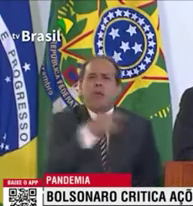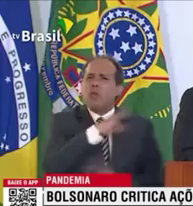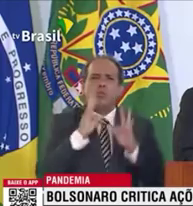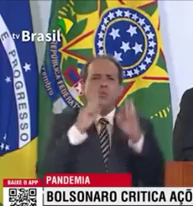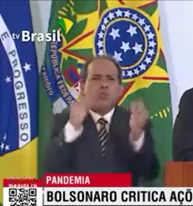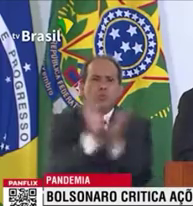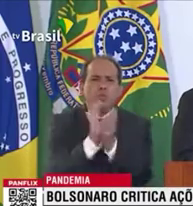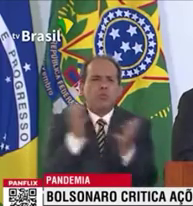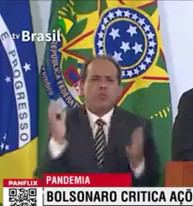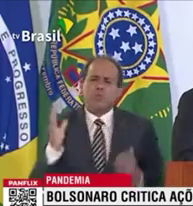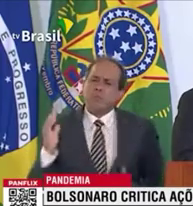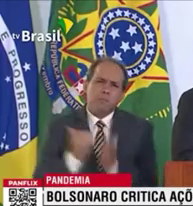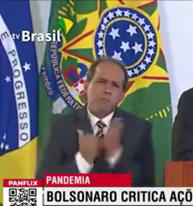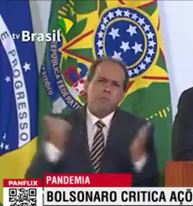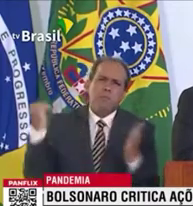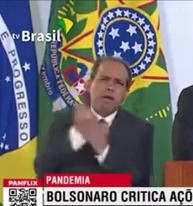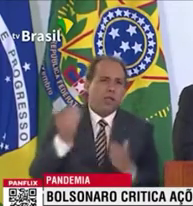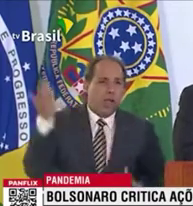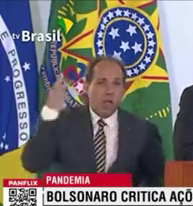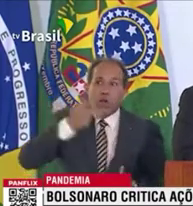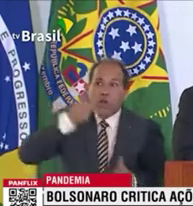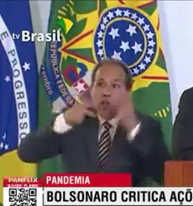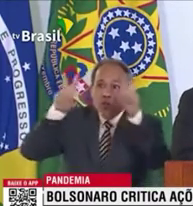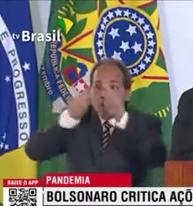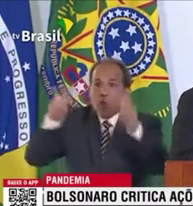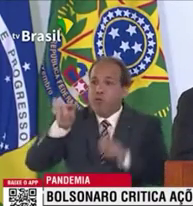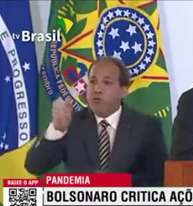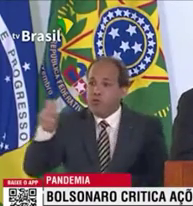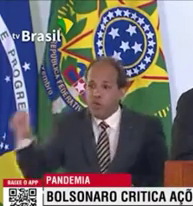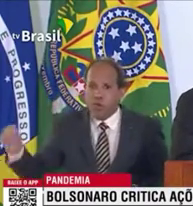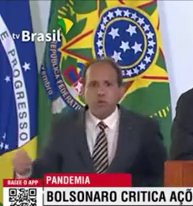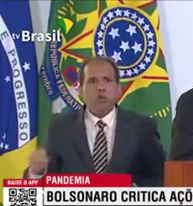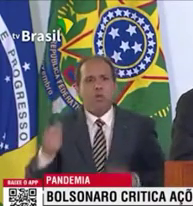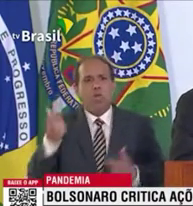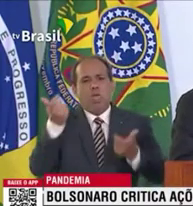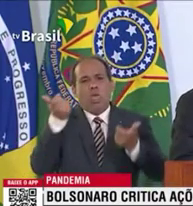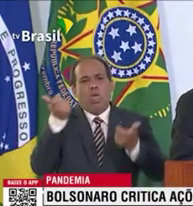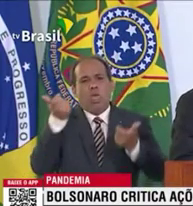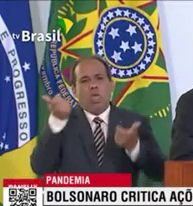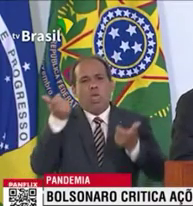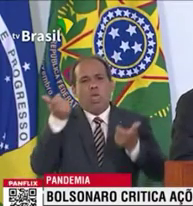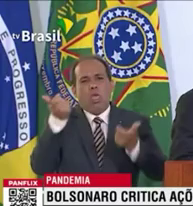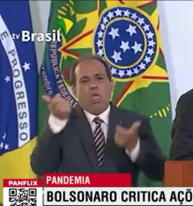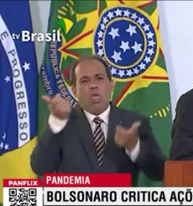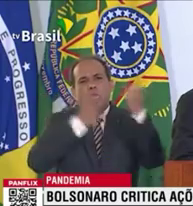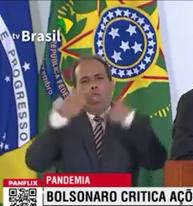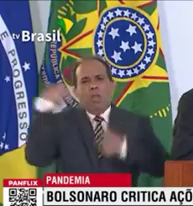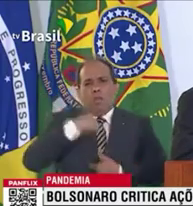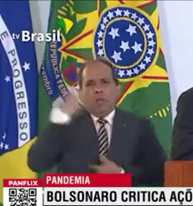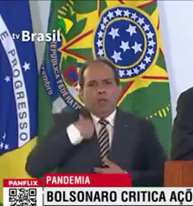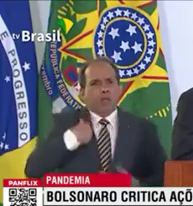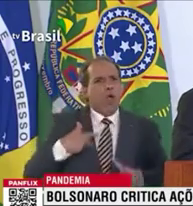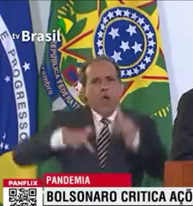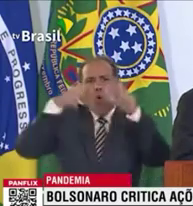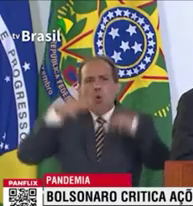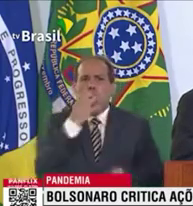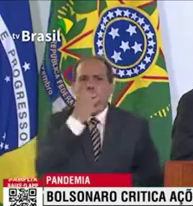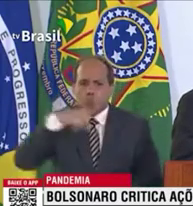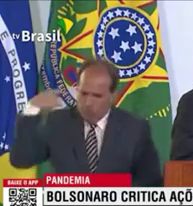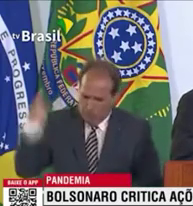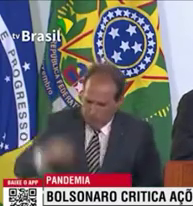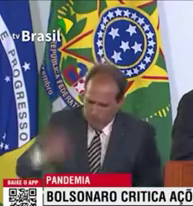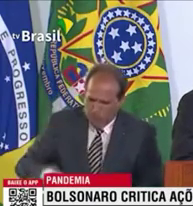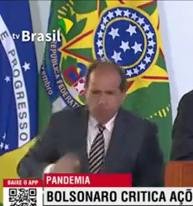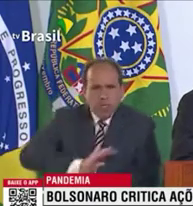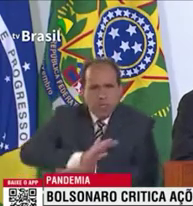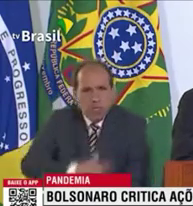Tudo que eu falei sobre o vírus lá atrás, e eu apanhava feito cão sarnento na porta de igreja, se comprova que é